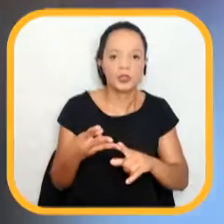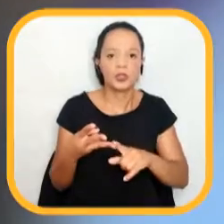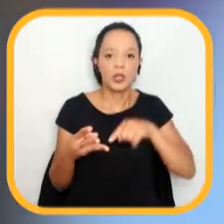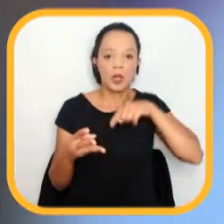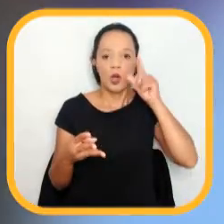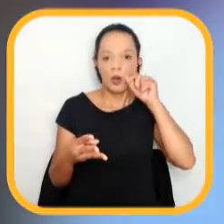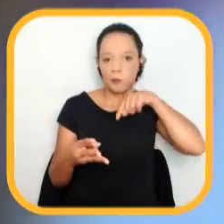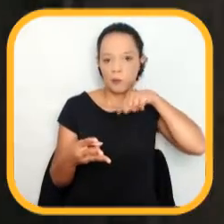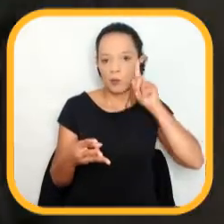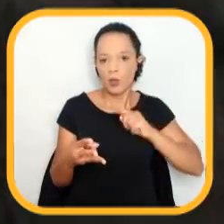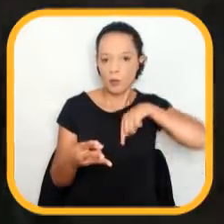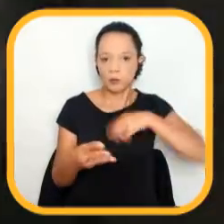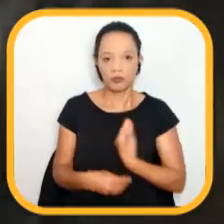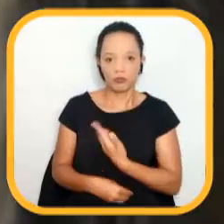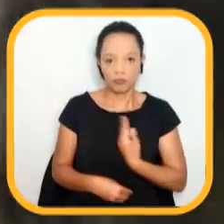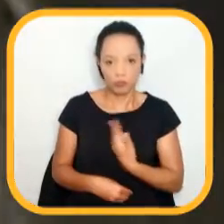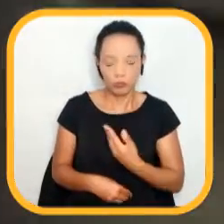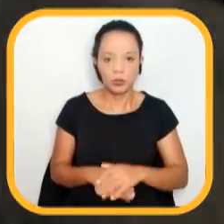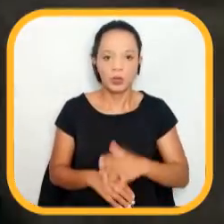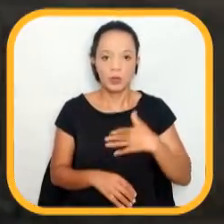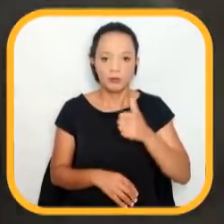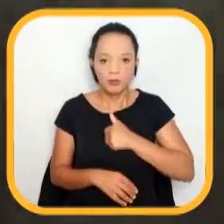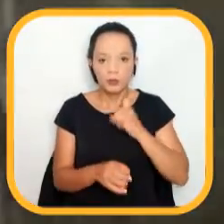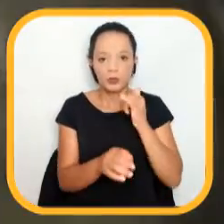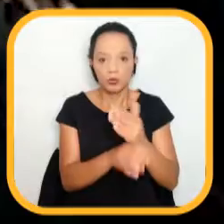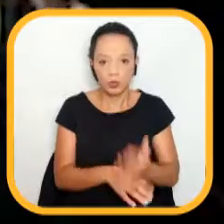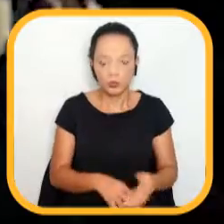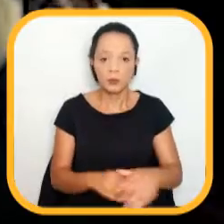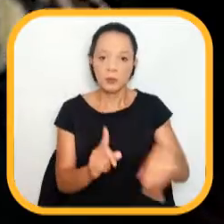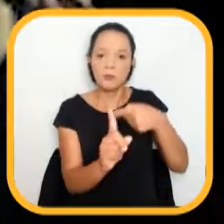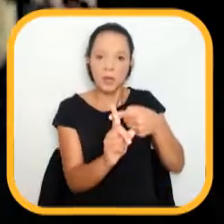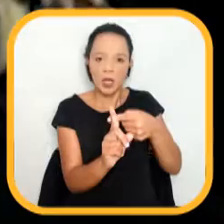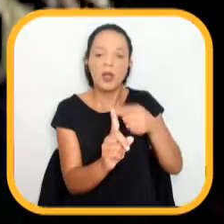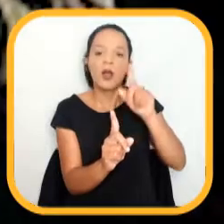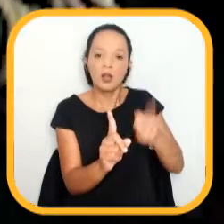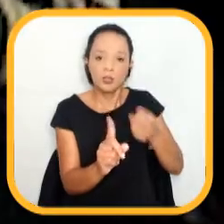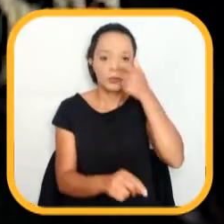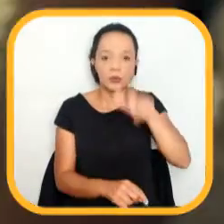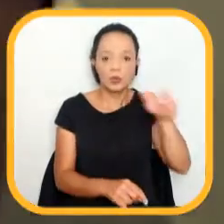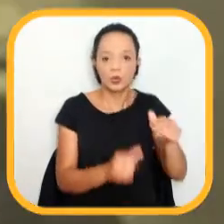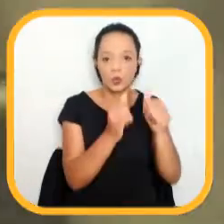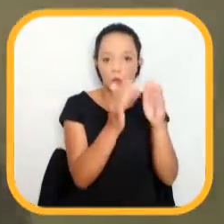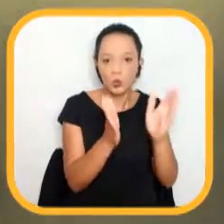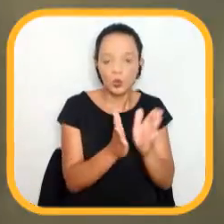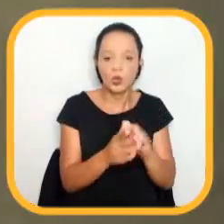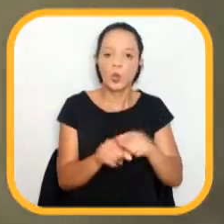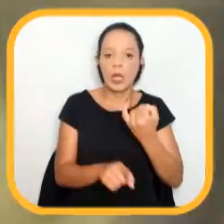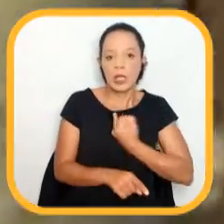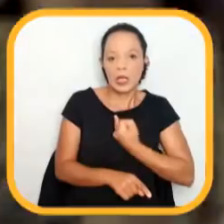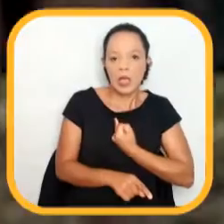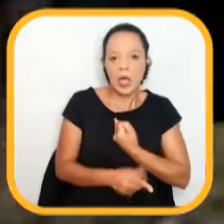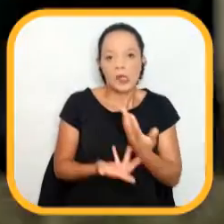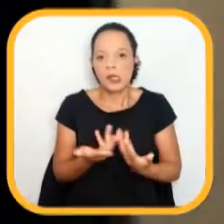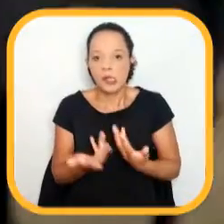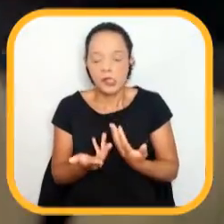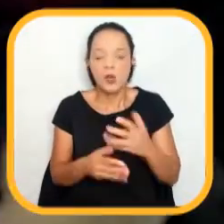gays, bissexuais, transgênero e intersexuais. E o mais inclui todas as outras possibilidades de